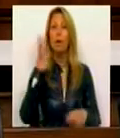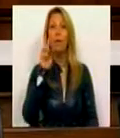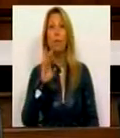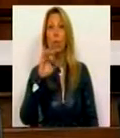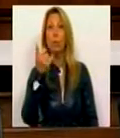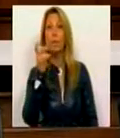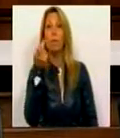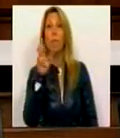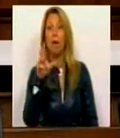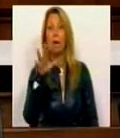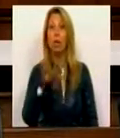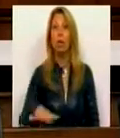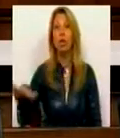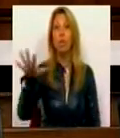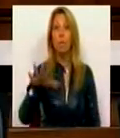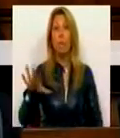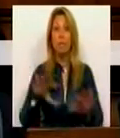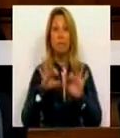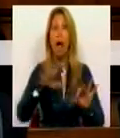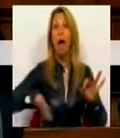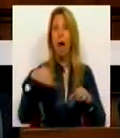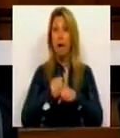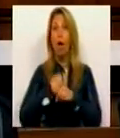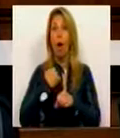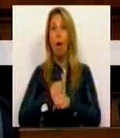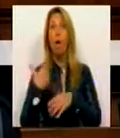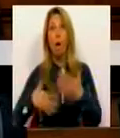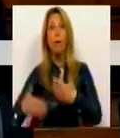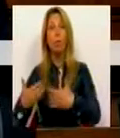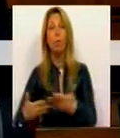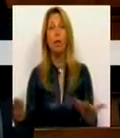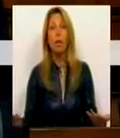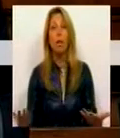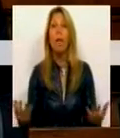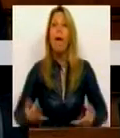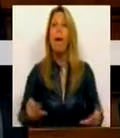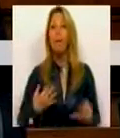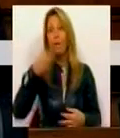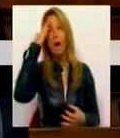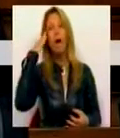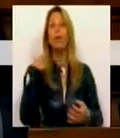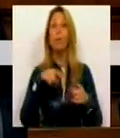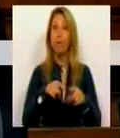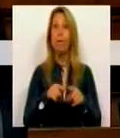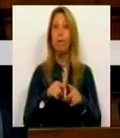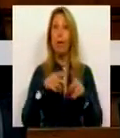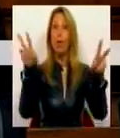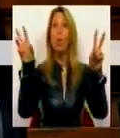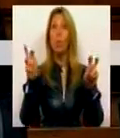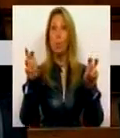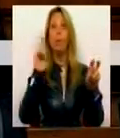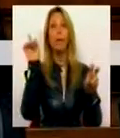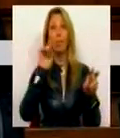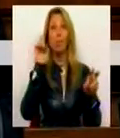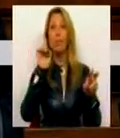como um domínio operacional, e isto, francamente, creio que é um tópico muito importante que vamos ter perante